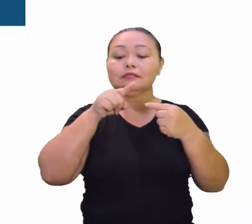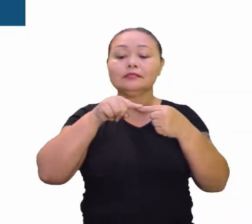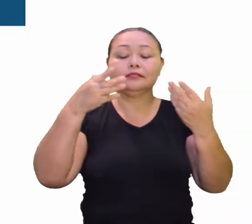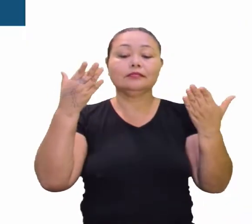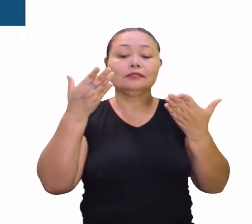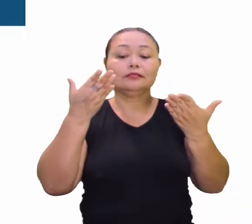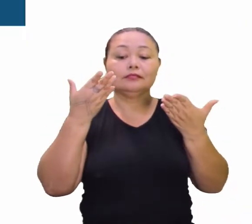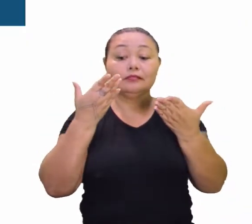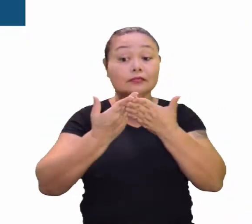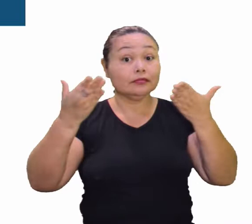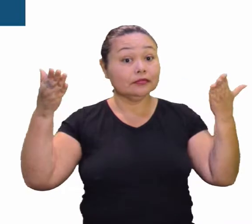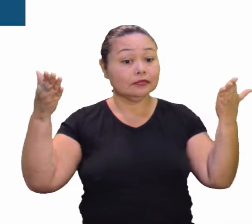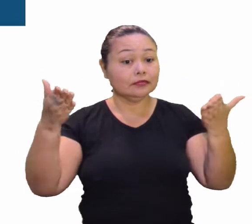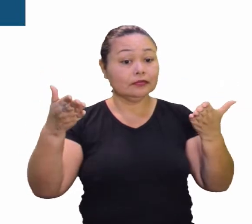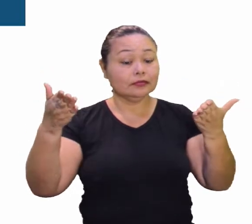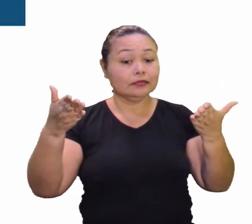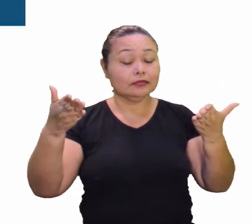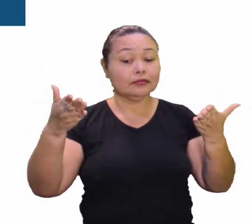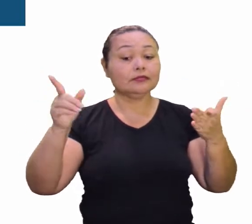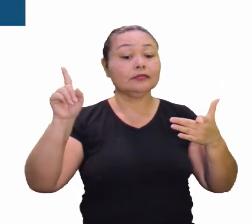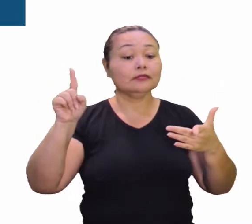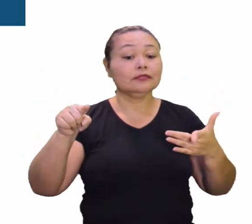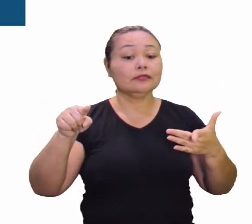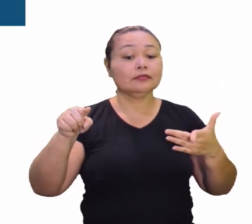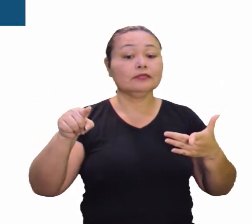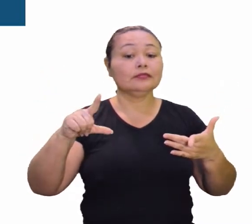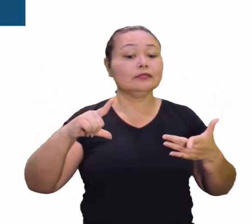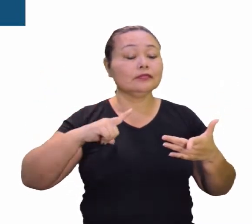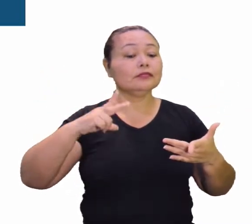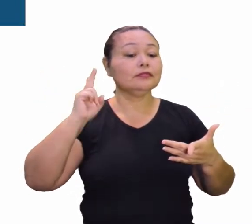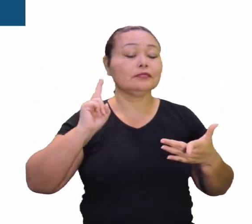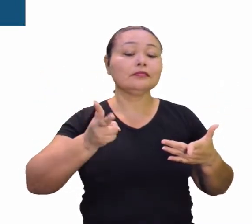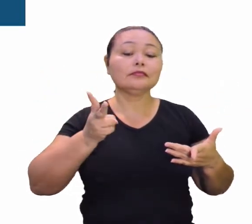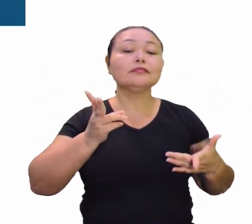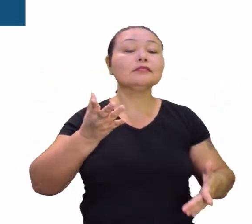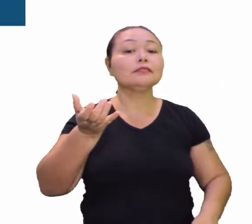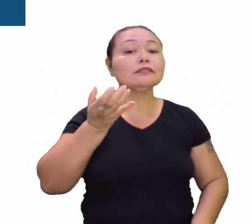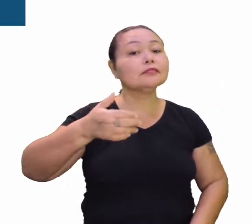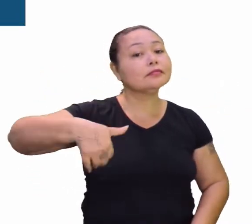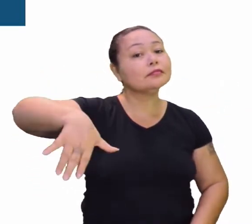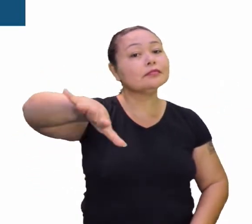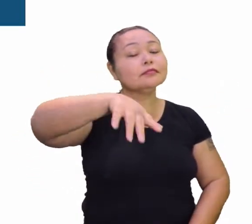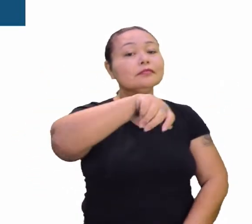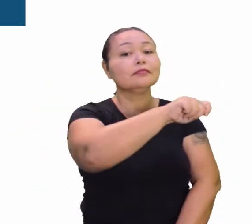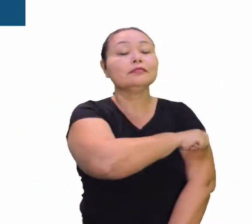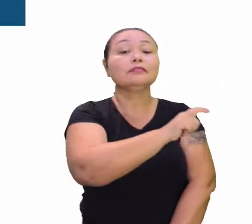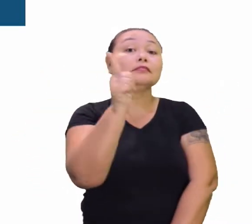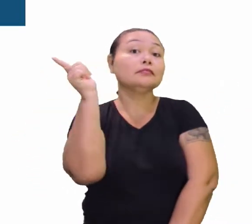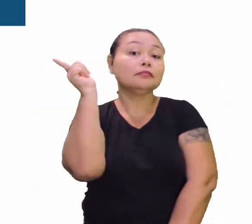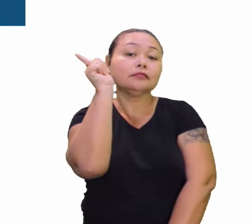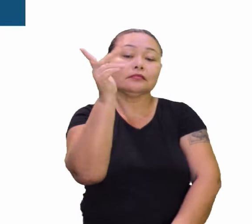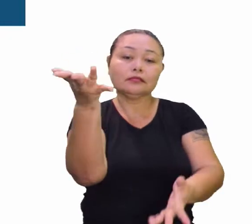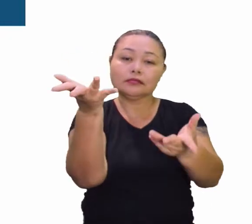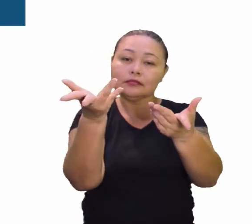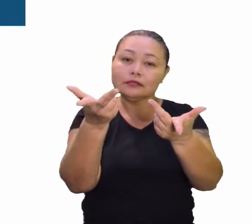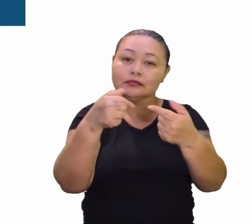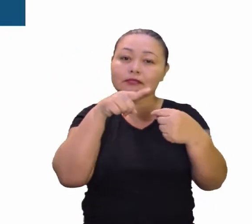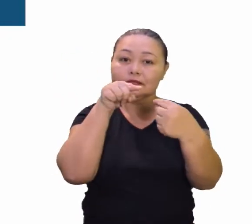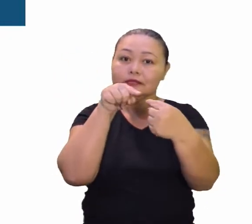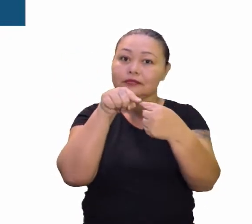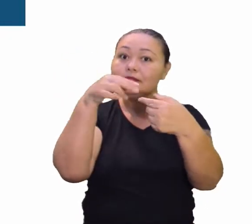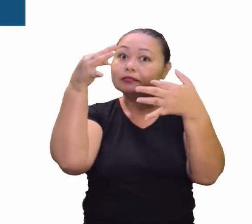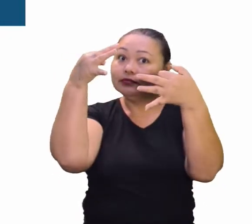Habilidade da aula de hoje. Rogério, a gente sempre quer que os nossos alunos alcancem